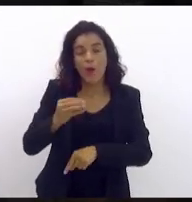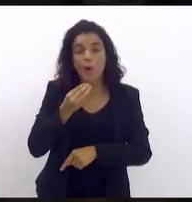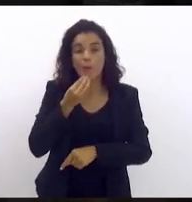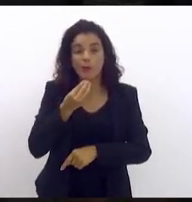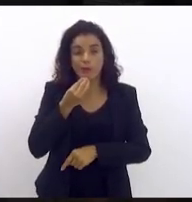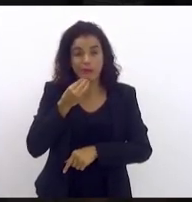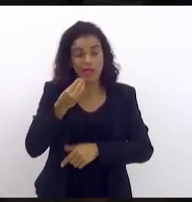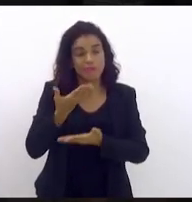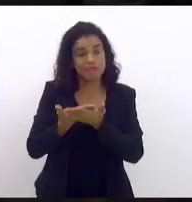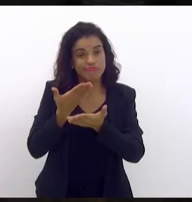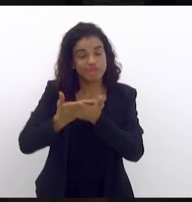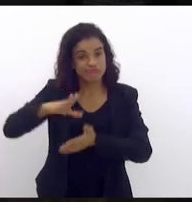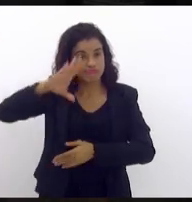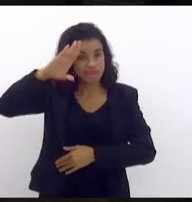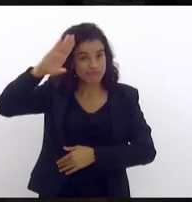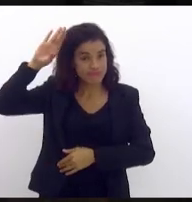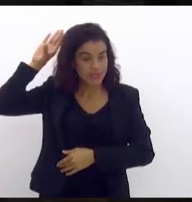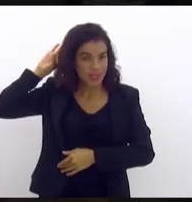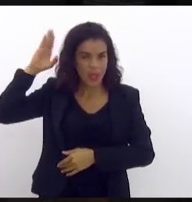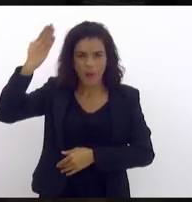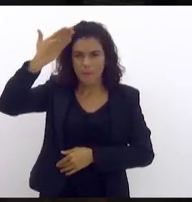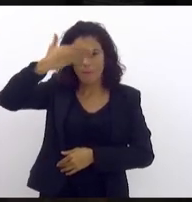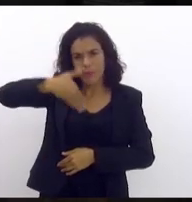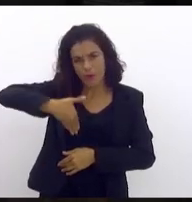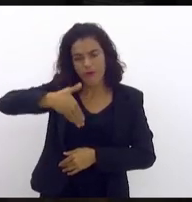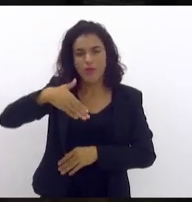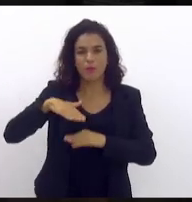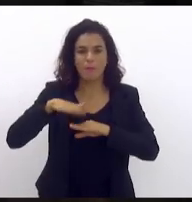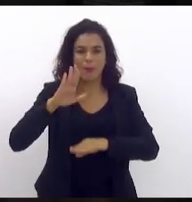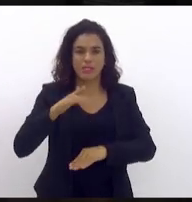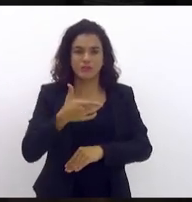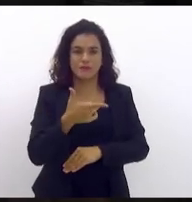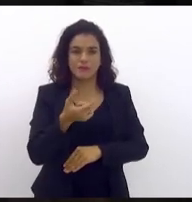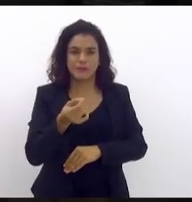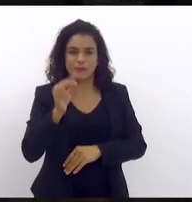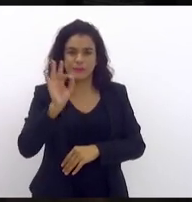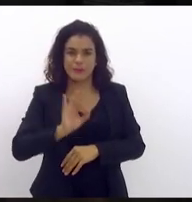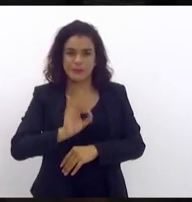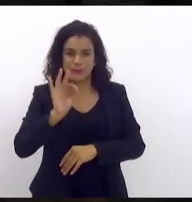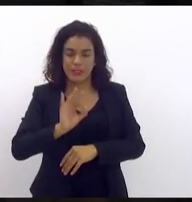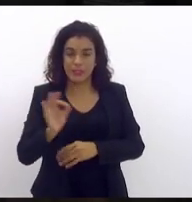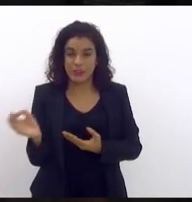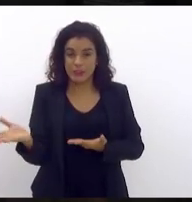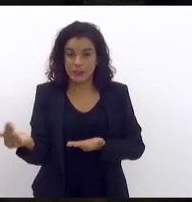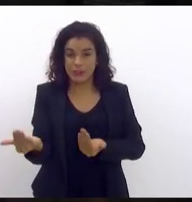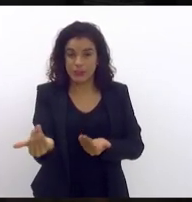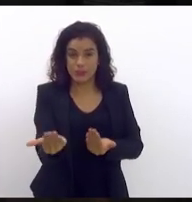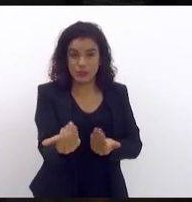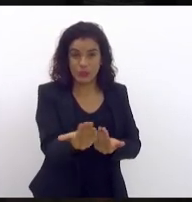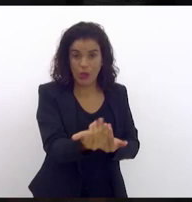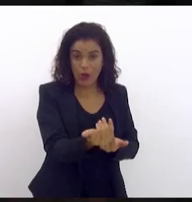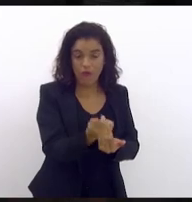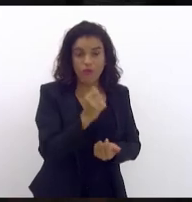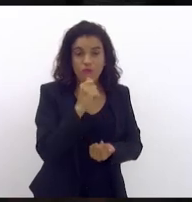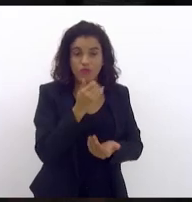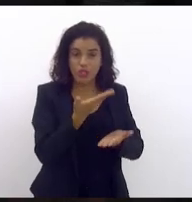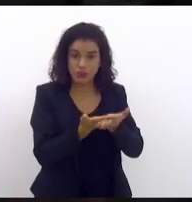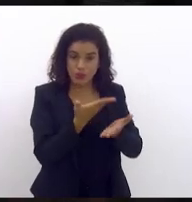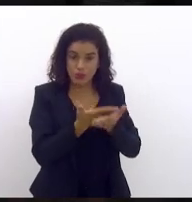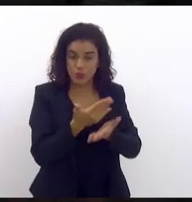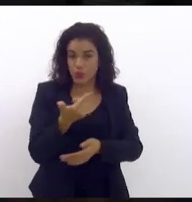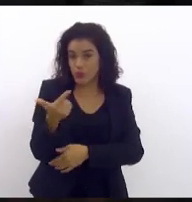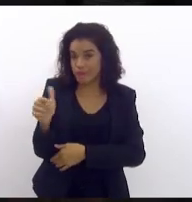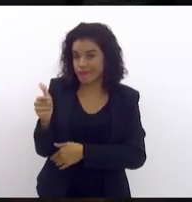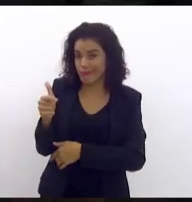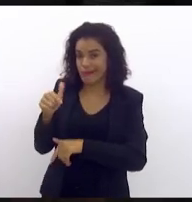superior situação comprovada pelos mais de 20% de jovens Sem estudo ou trabalho